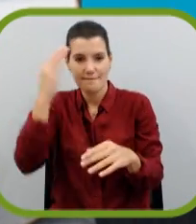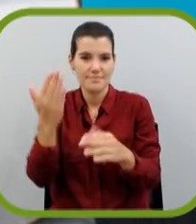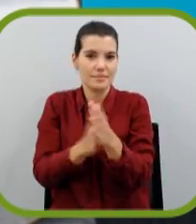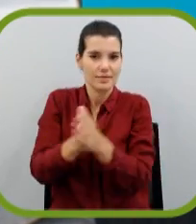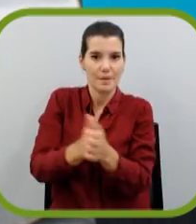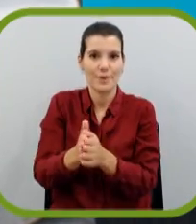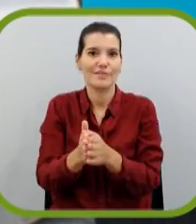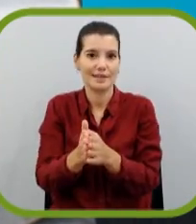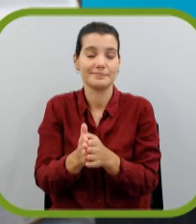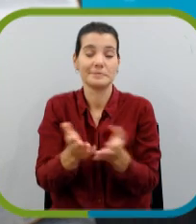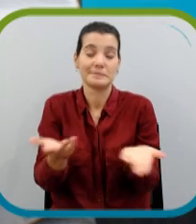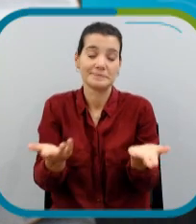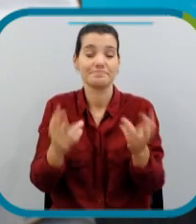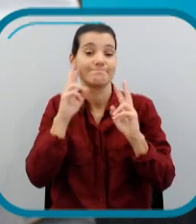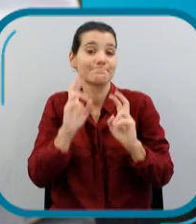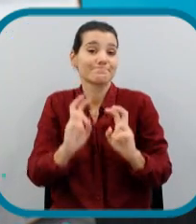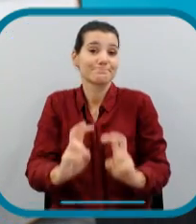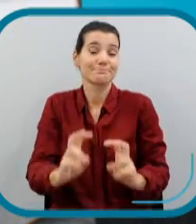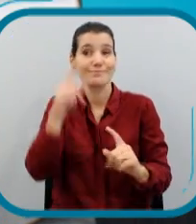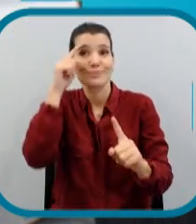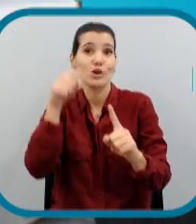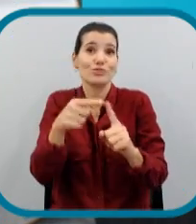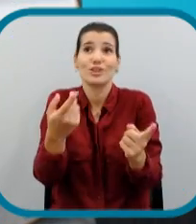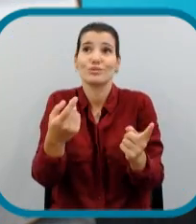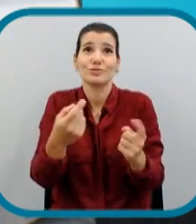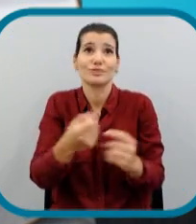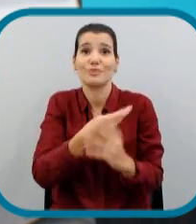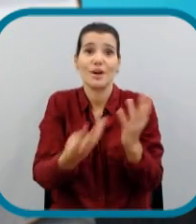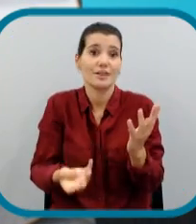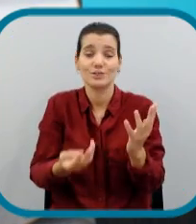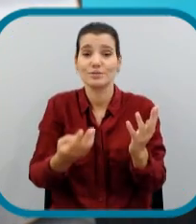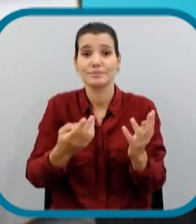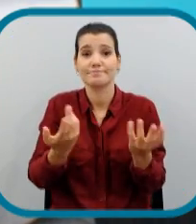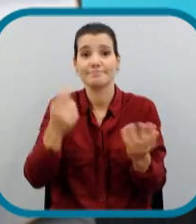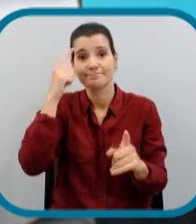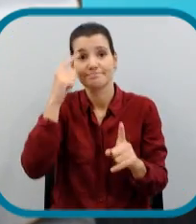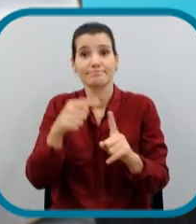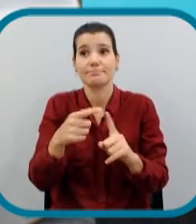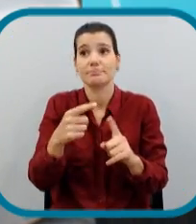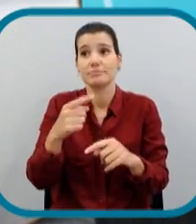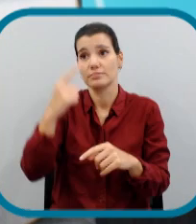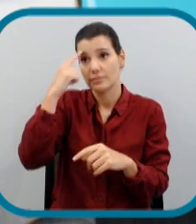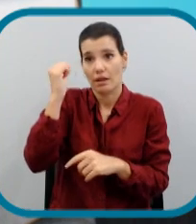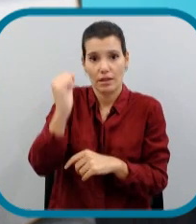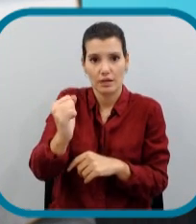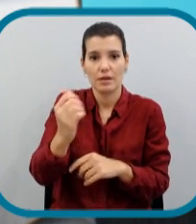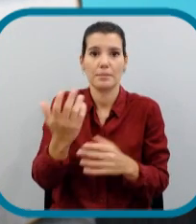tirar partido destas novas realidades e explorar isso para efeitos, para fins diversos, não só fins